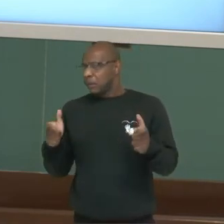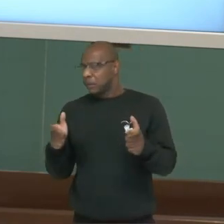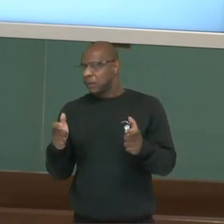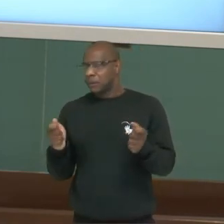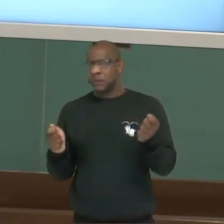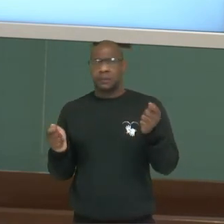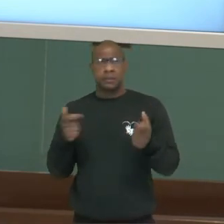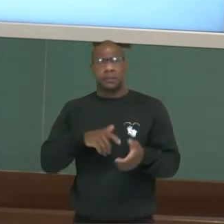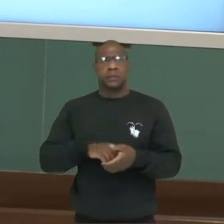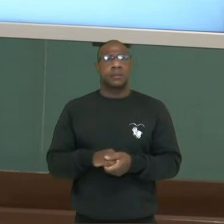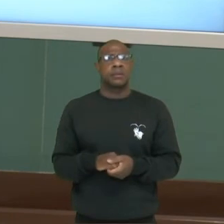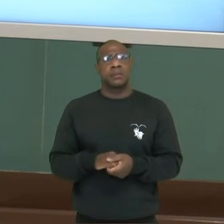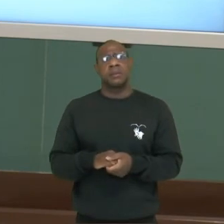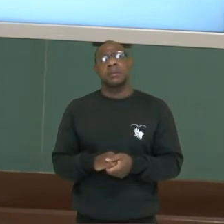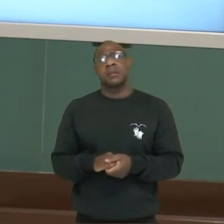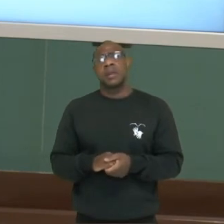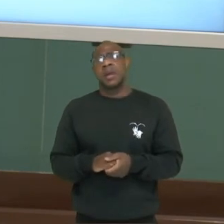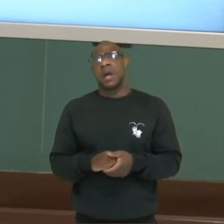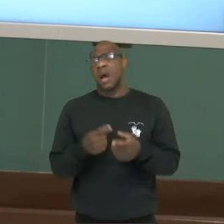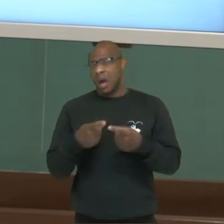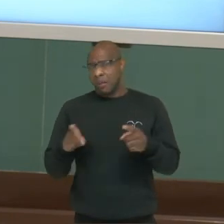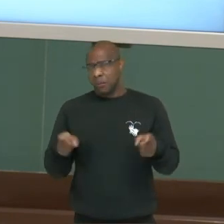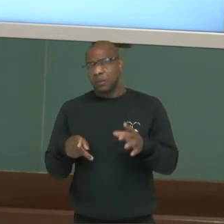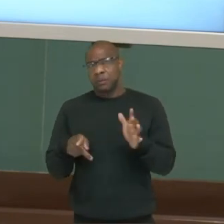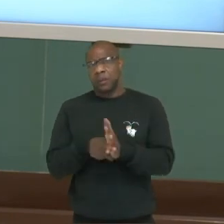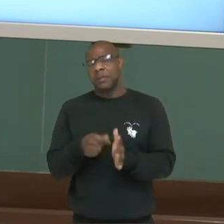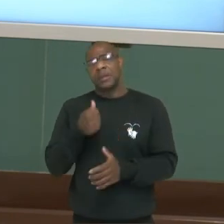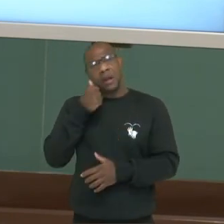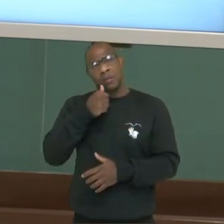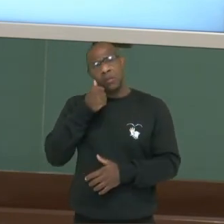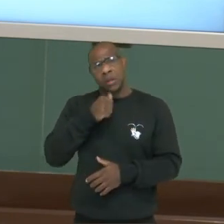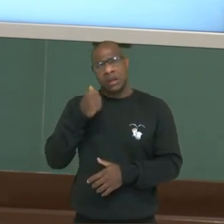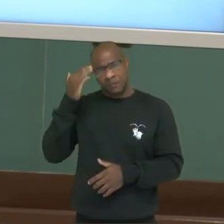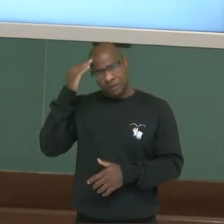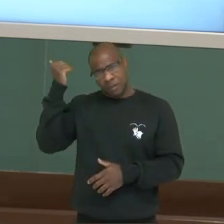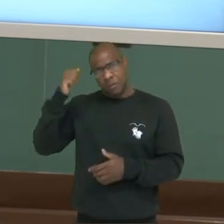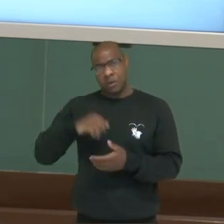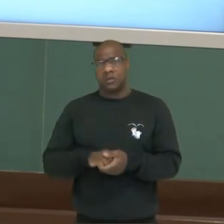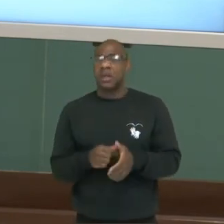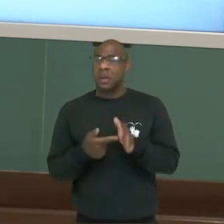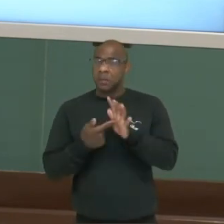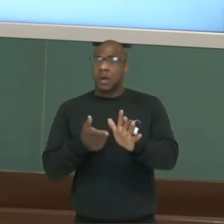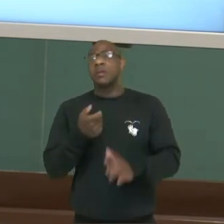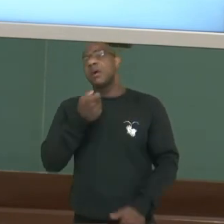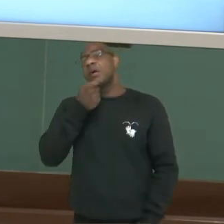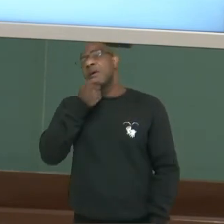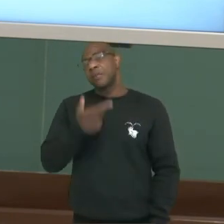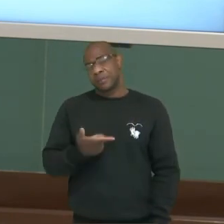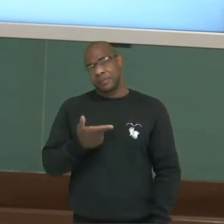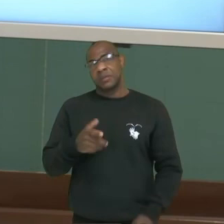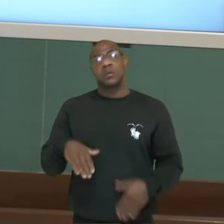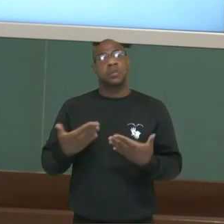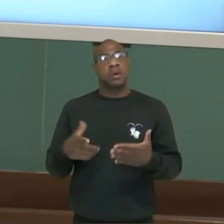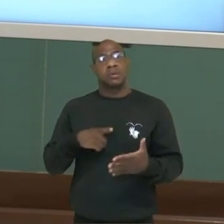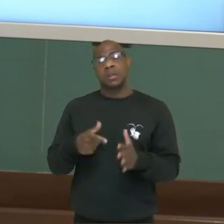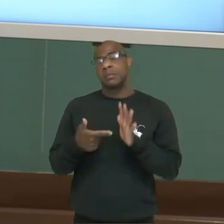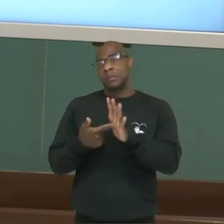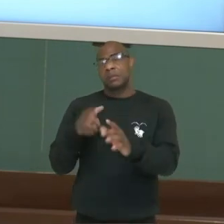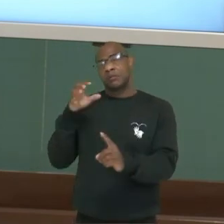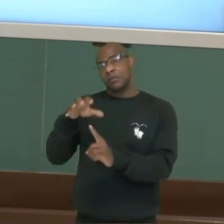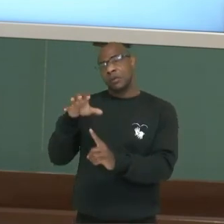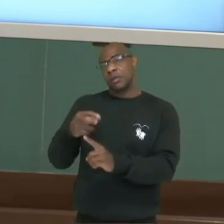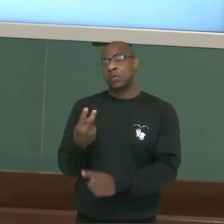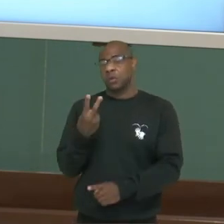O trecho da música da Rita Lee refere-se de forma bem humorada ao ciclo menstrual feminino, o qual está sob influência de